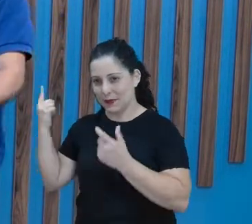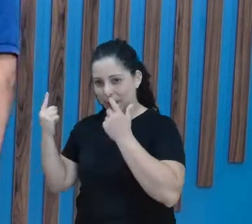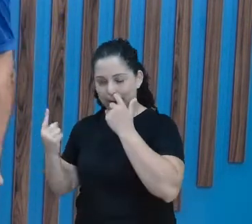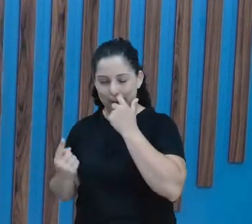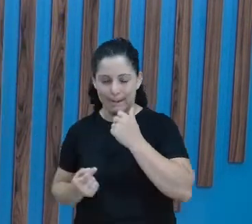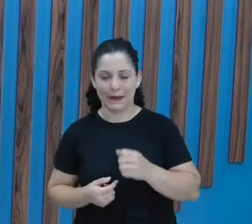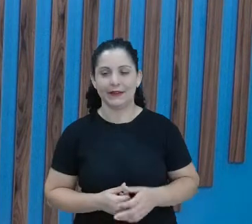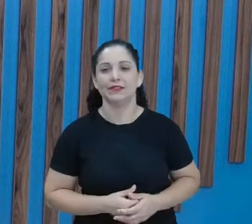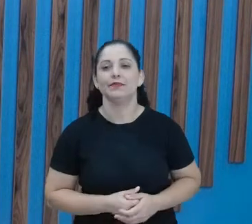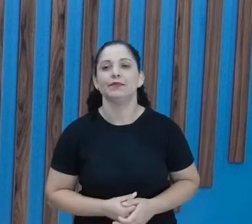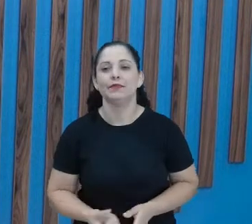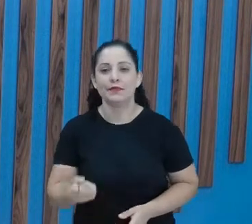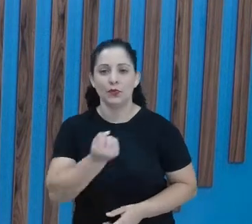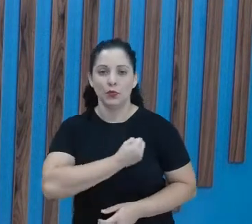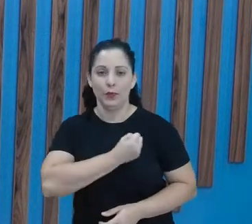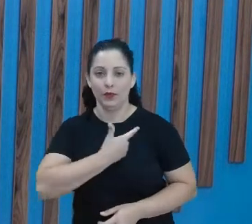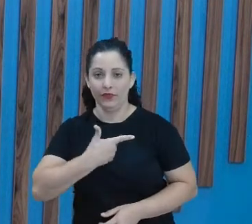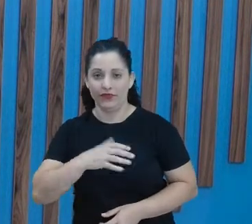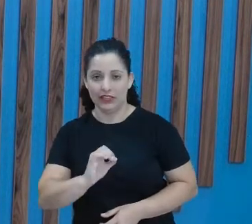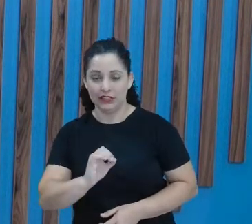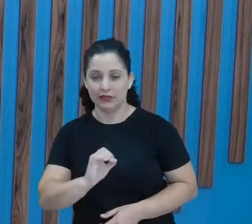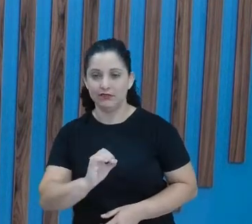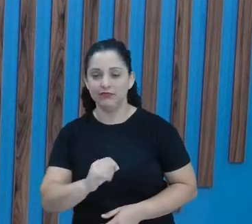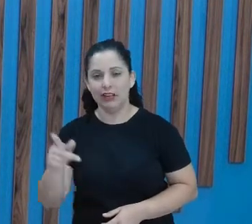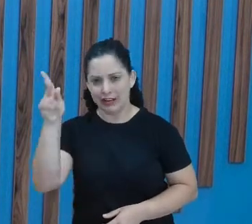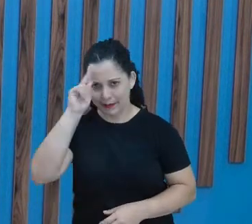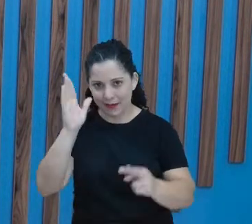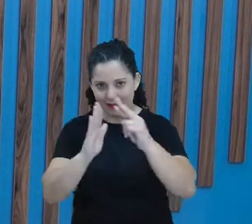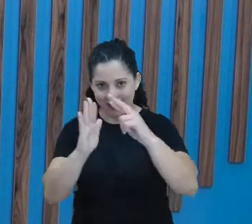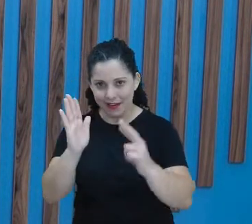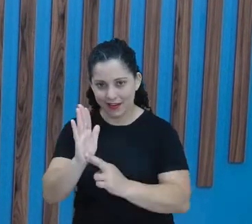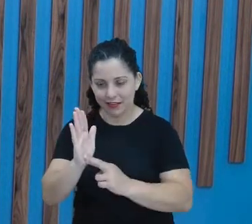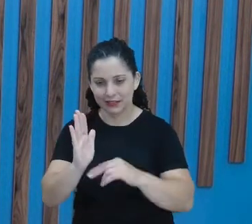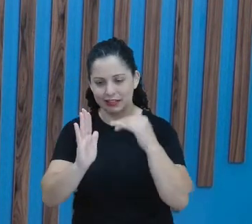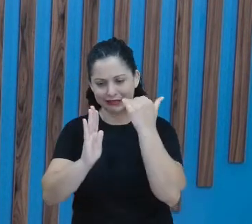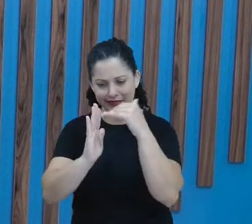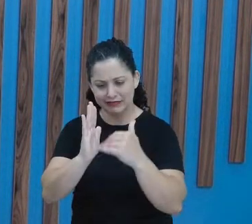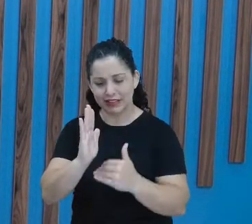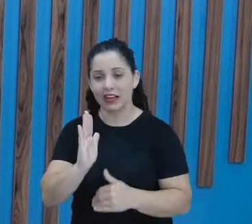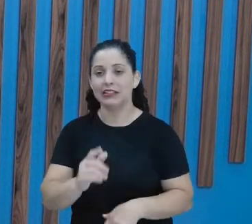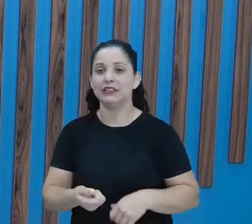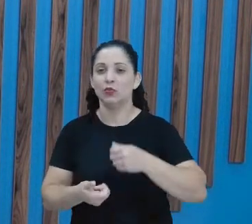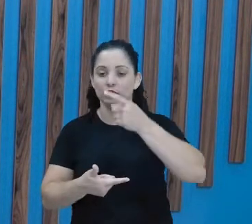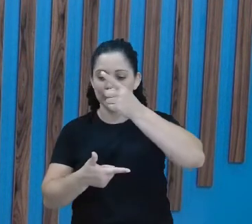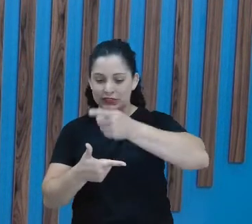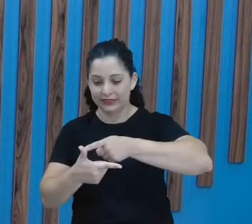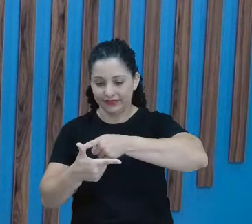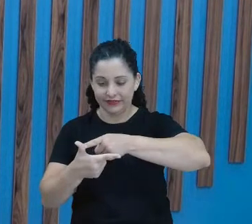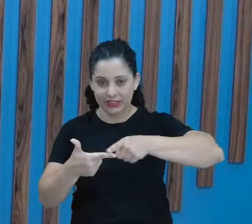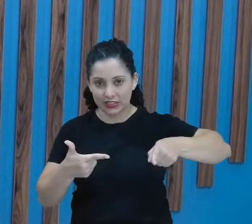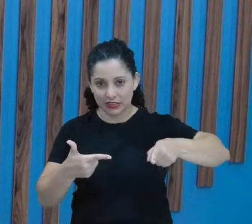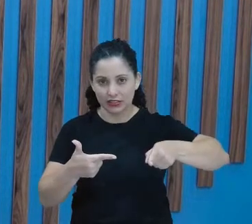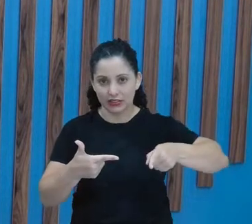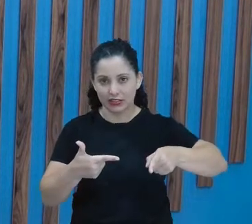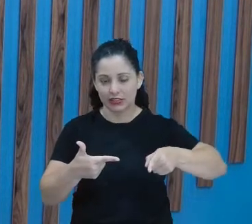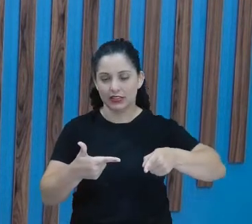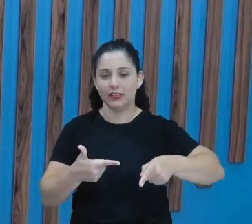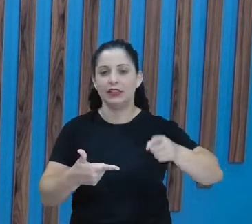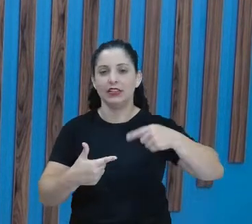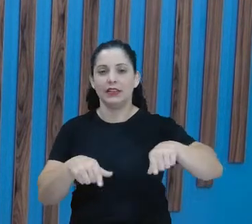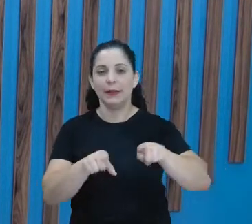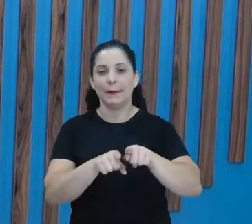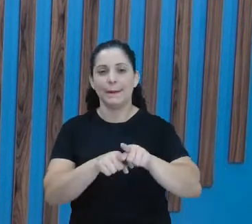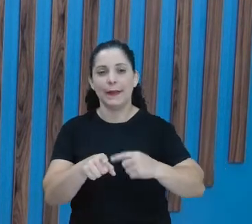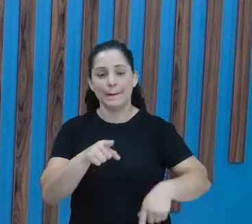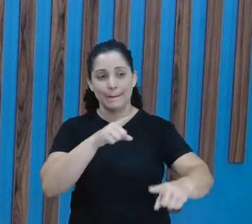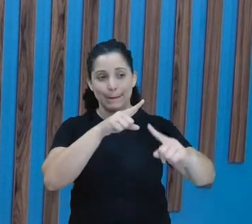Se eu botar o número vinte aqui, Lembra da regrinha? Divide pelo de baixo e o resultado multiplica pelo de